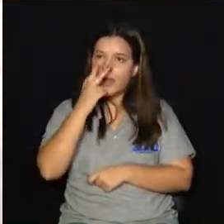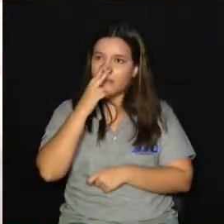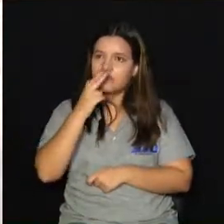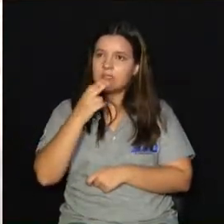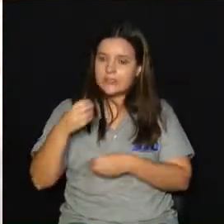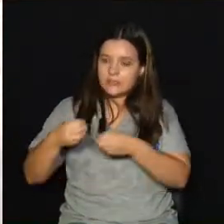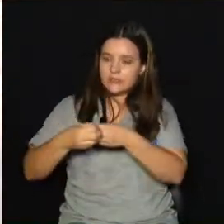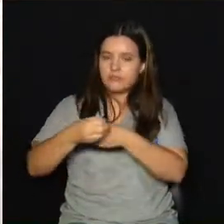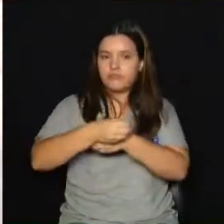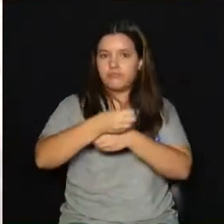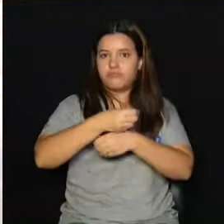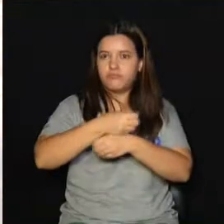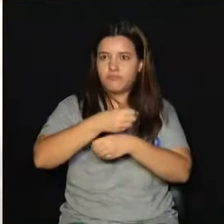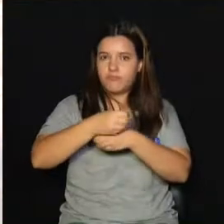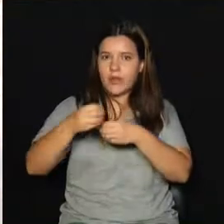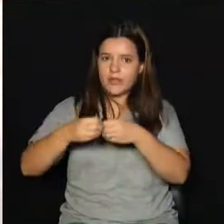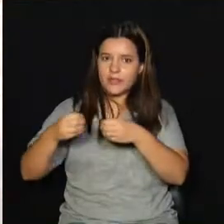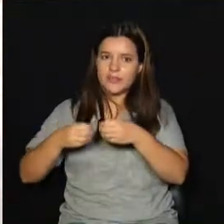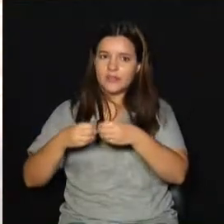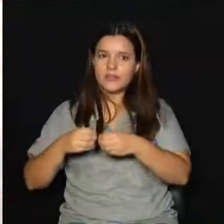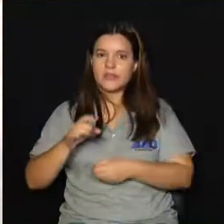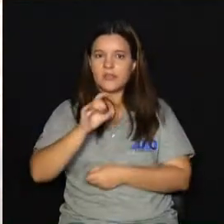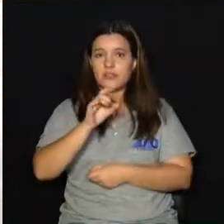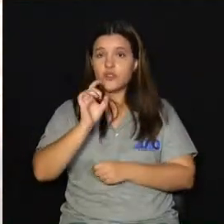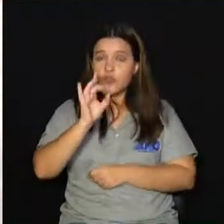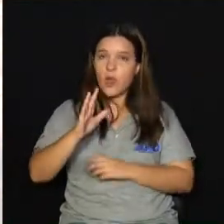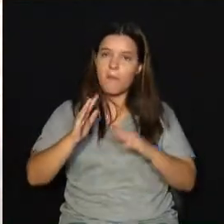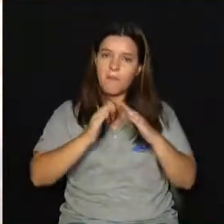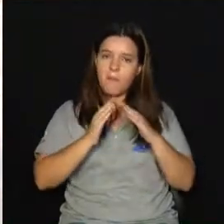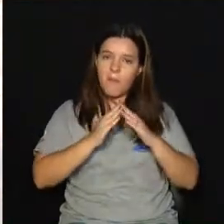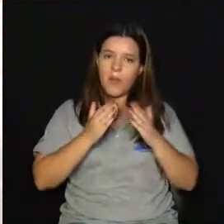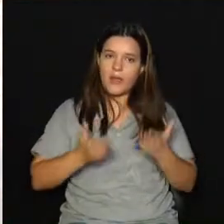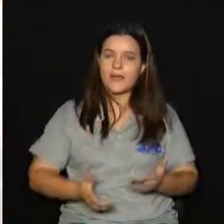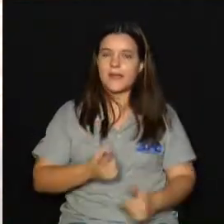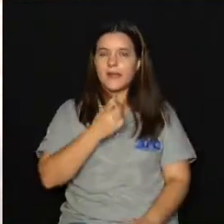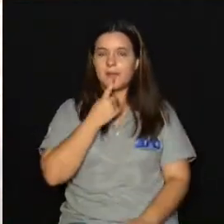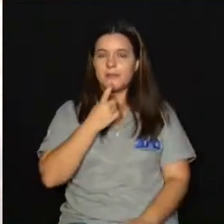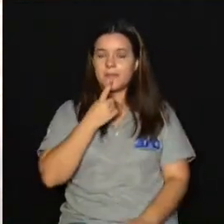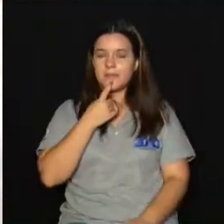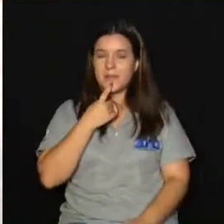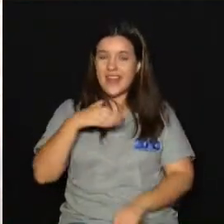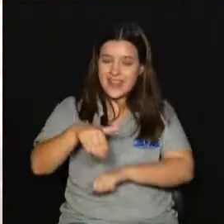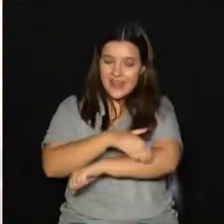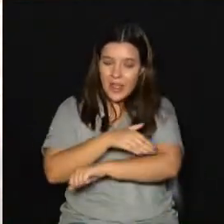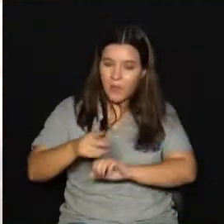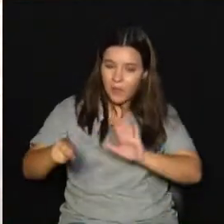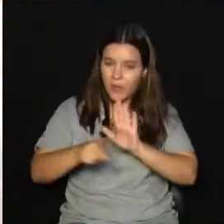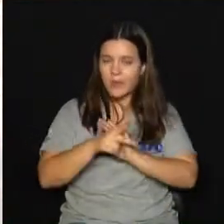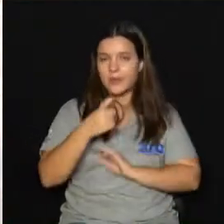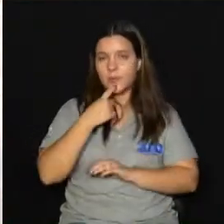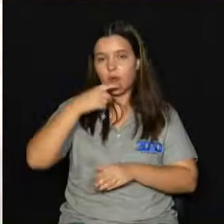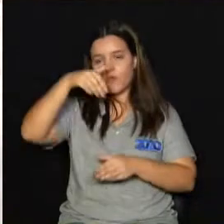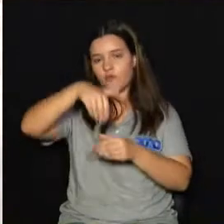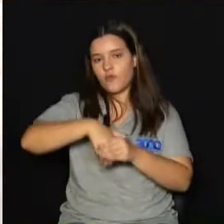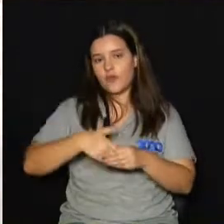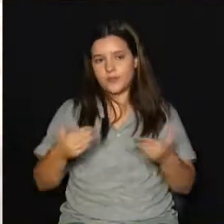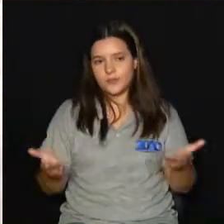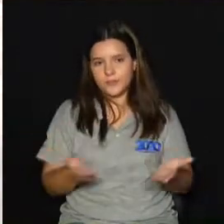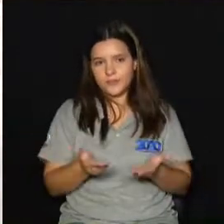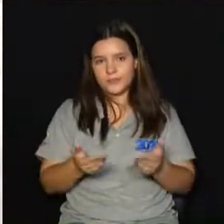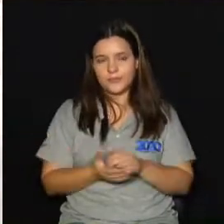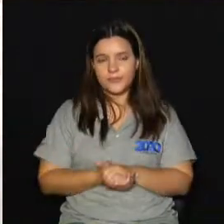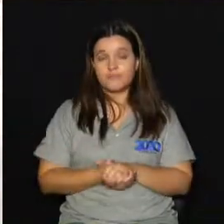conurbação, mas cada um hoje, só quem mora em Campinas, só o eleitor aqui da cidade que está votando. E